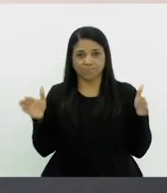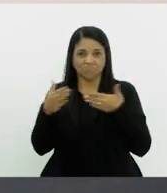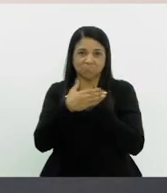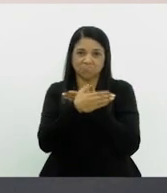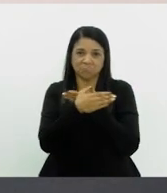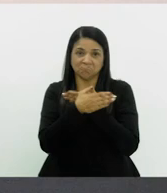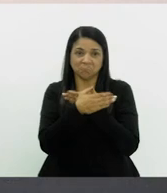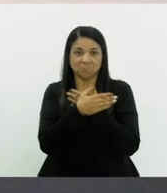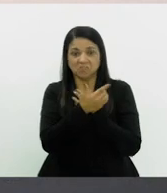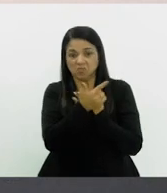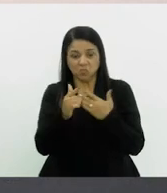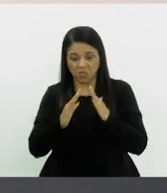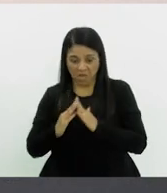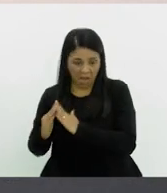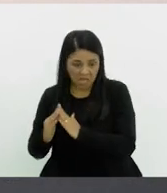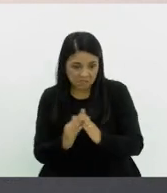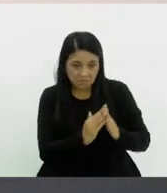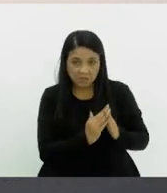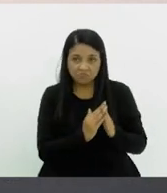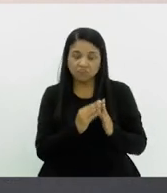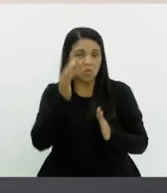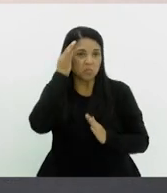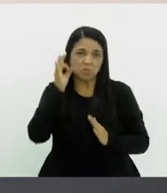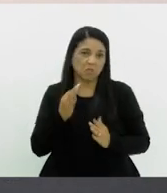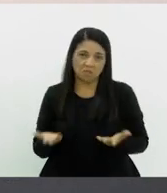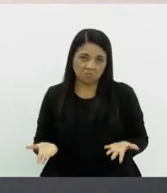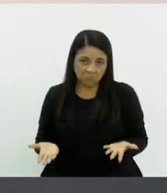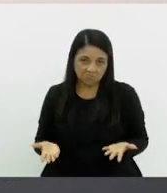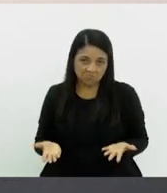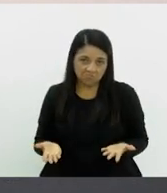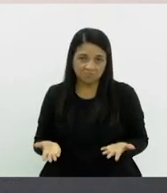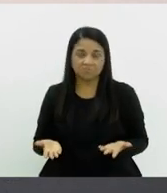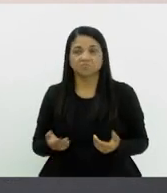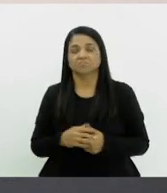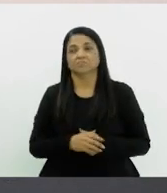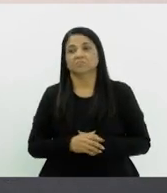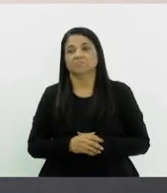residências. Eu não consigo entender. Tá? Outra coisa,